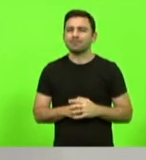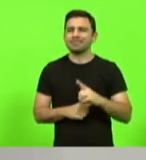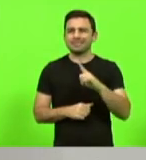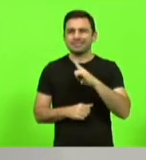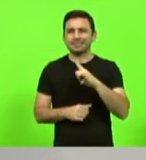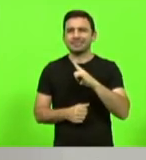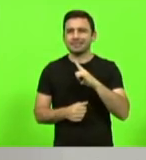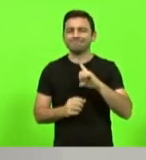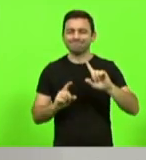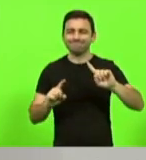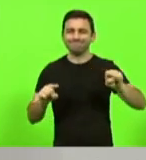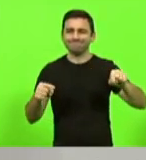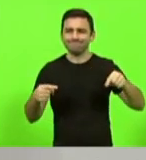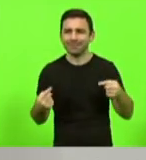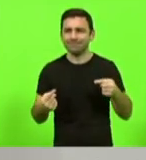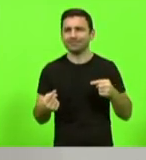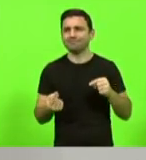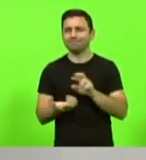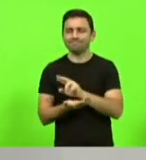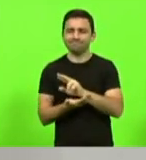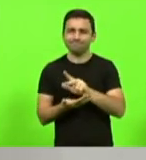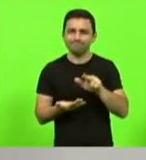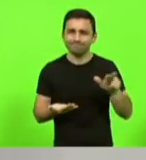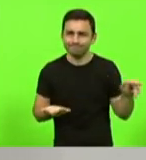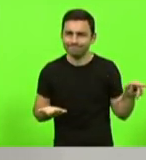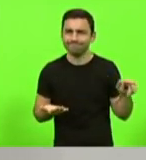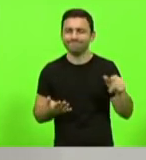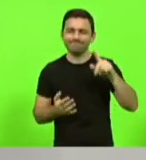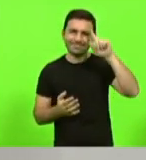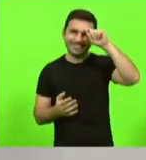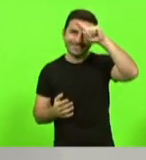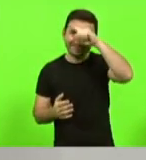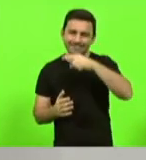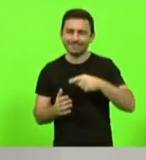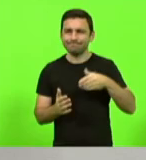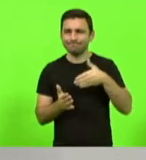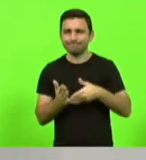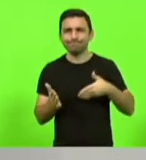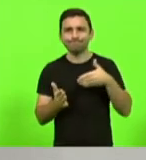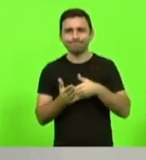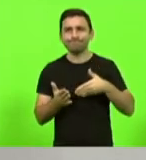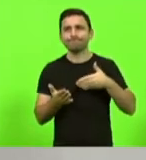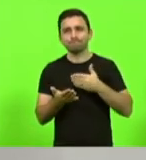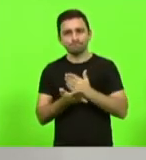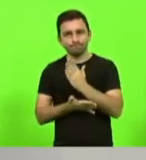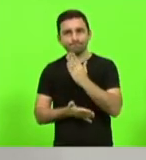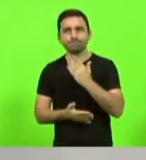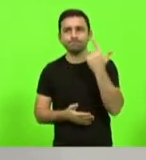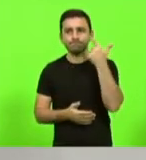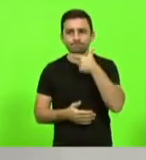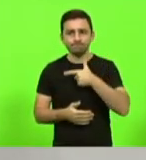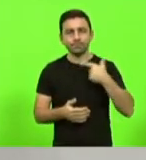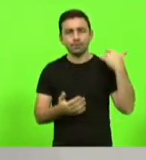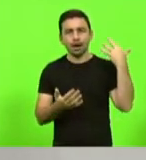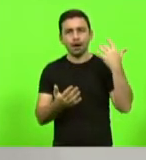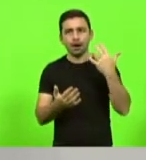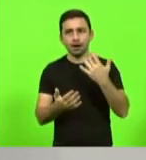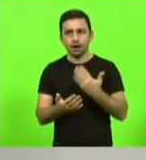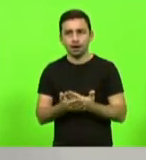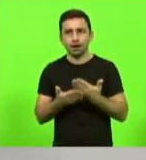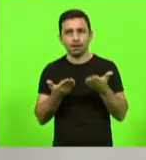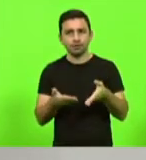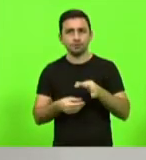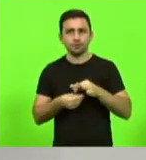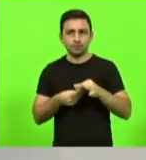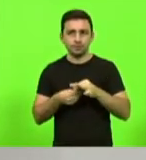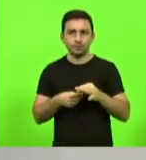os desafios e dificuldades superados ao longo de toda a trajetória de nossa instituição. Mas,